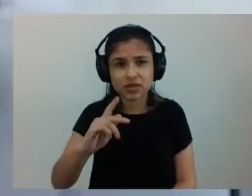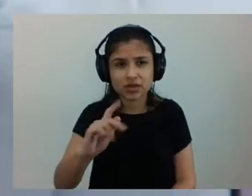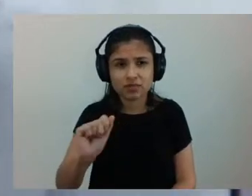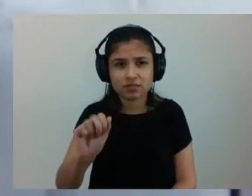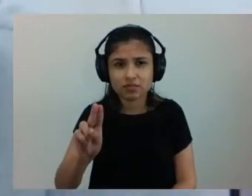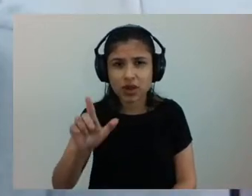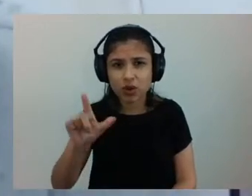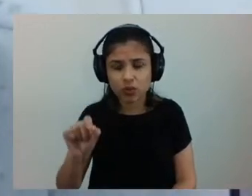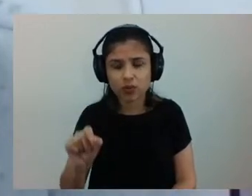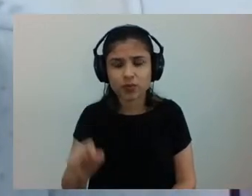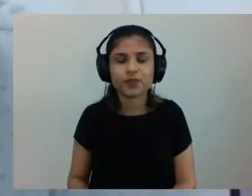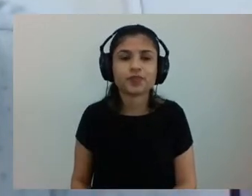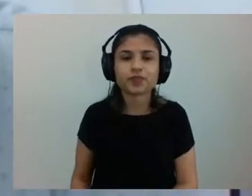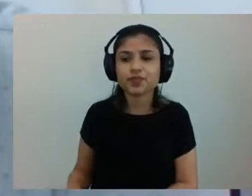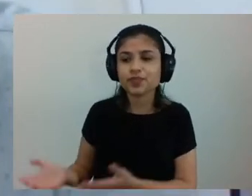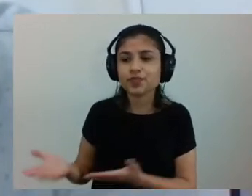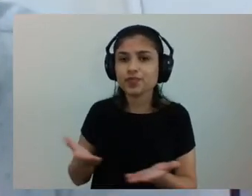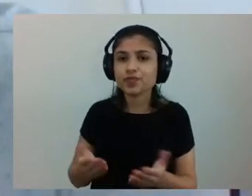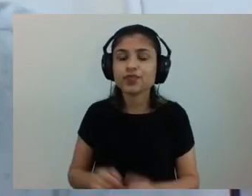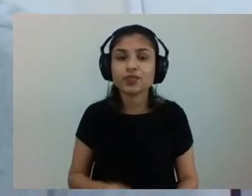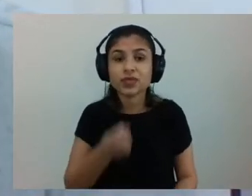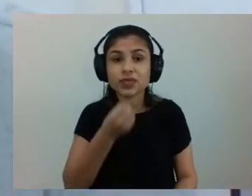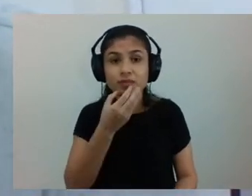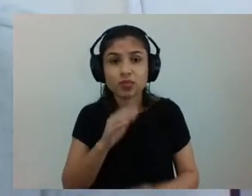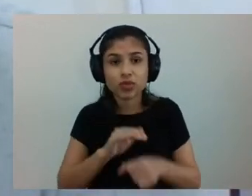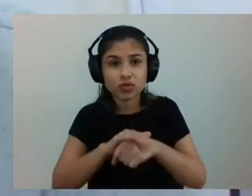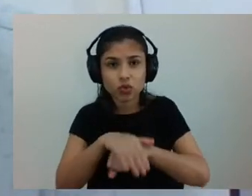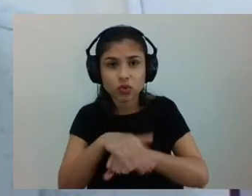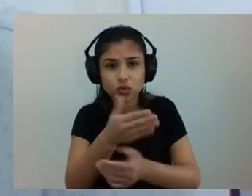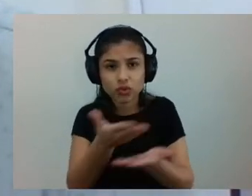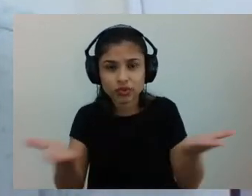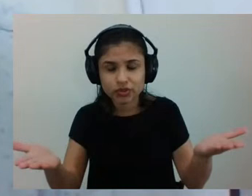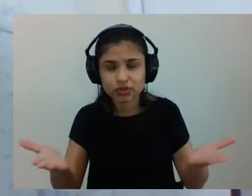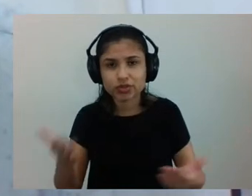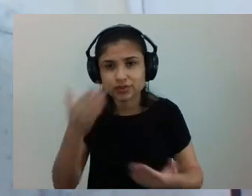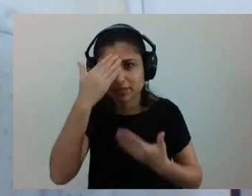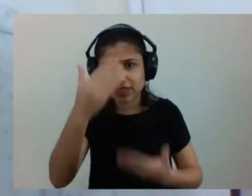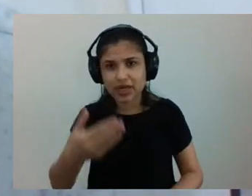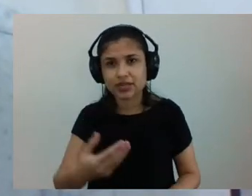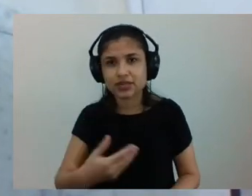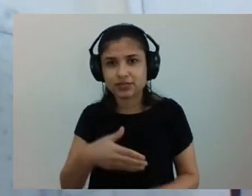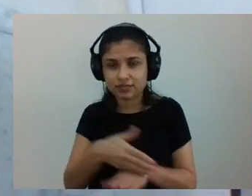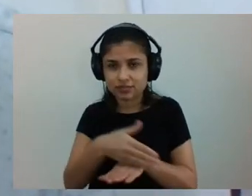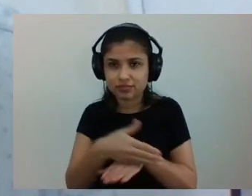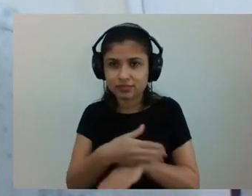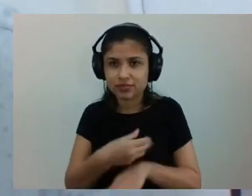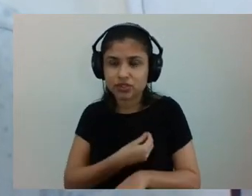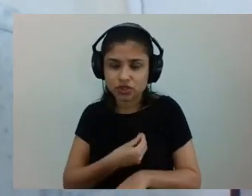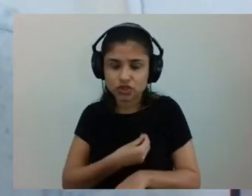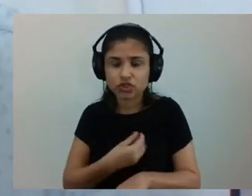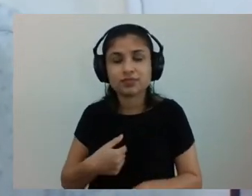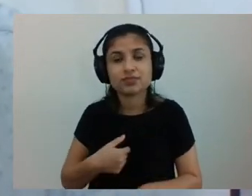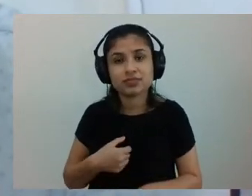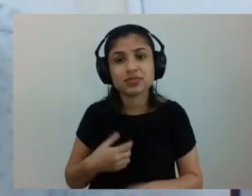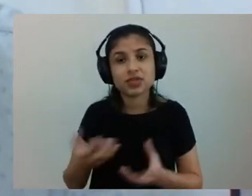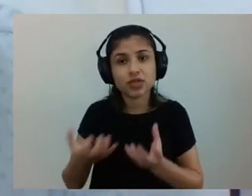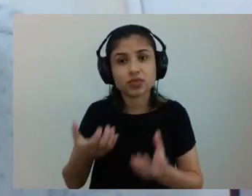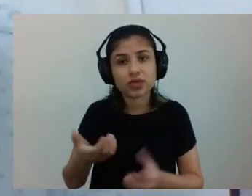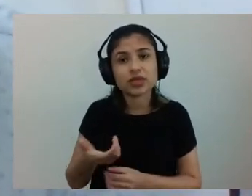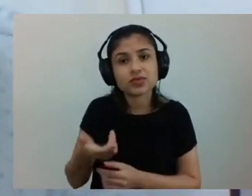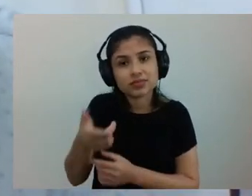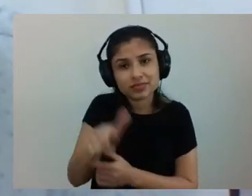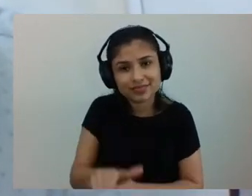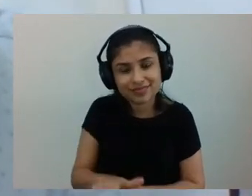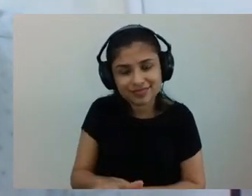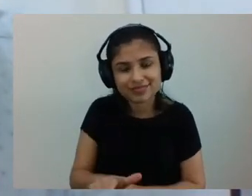noite. Obrigado a todos pela presença. Eu gostaria de reiterar o que nós estamos prezando em